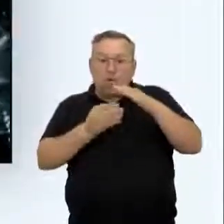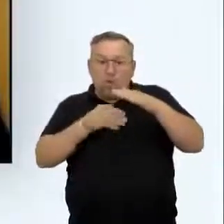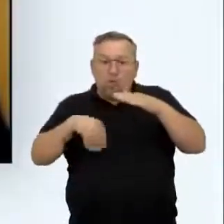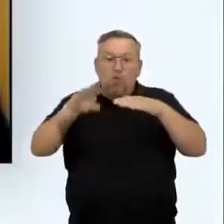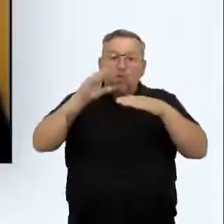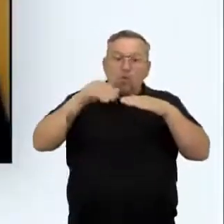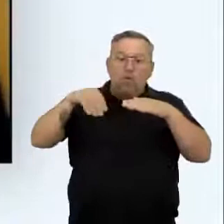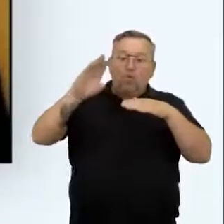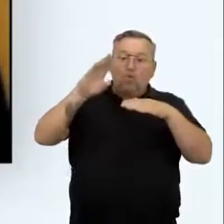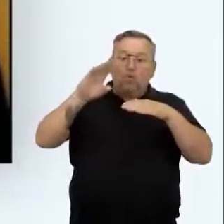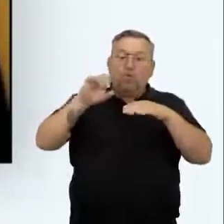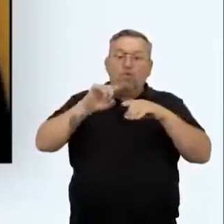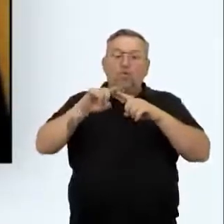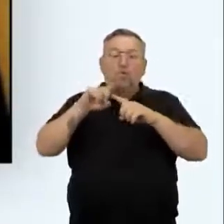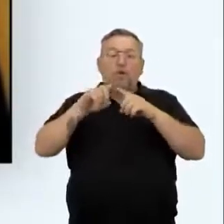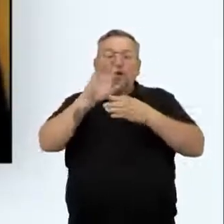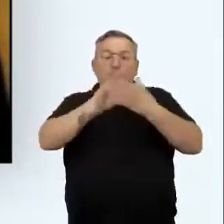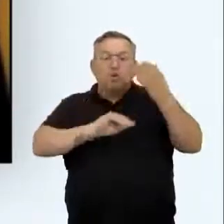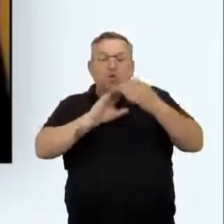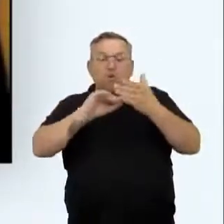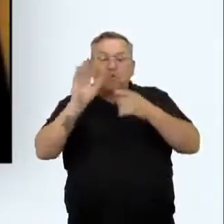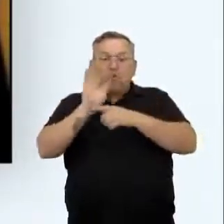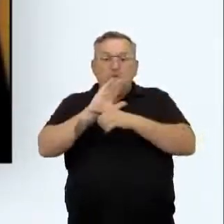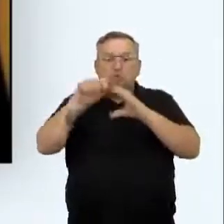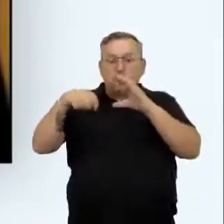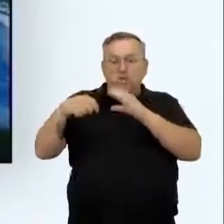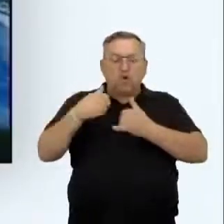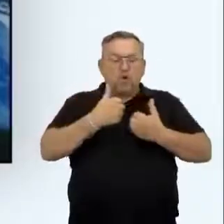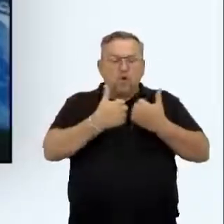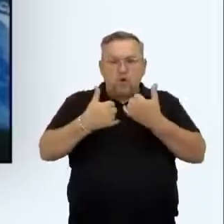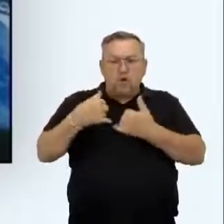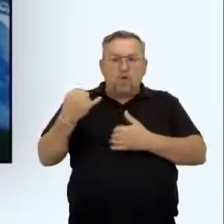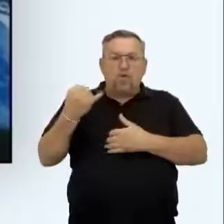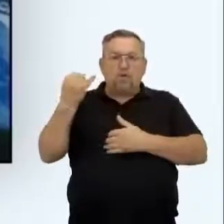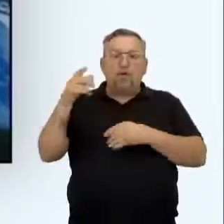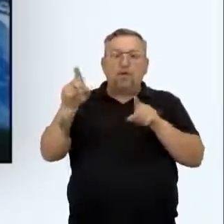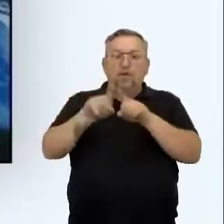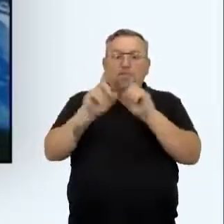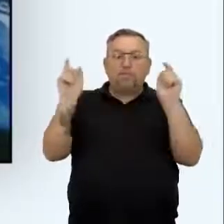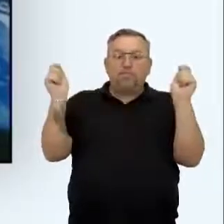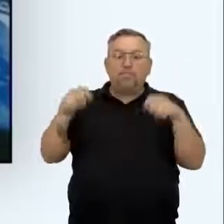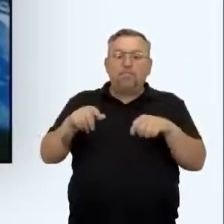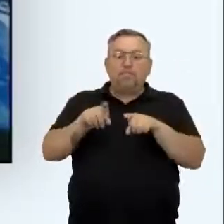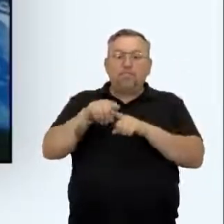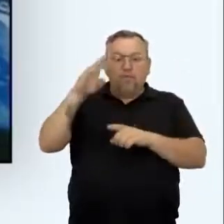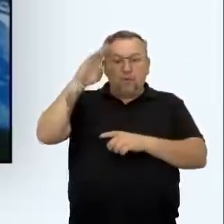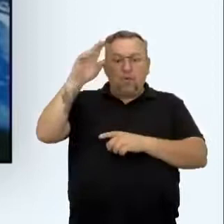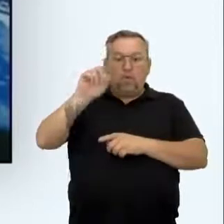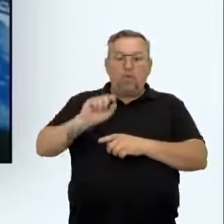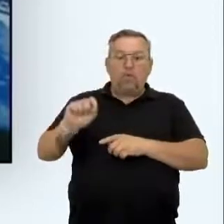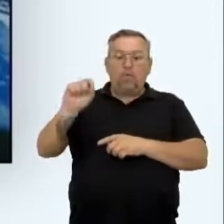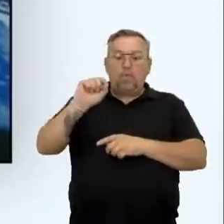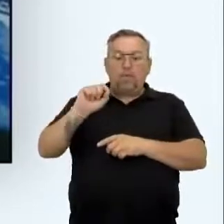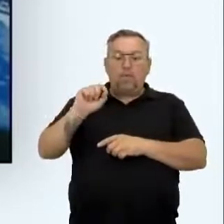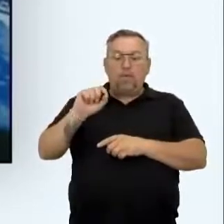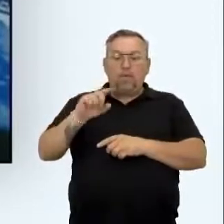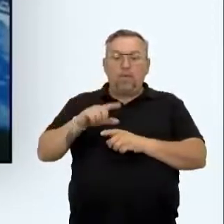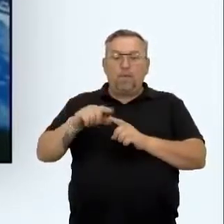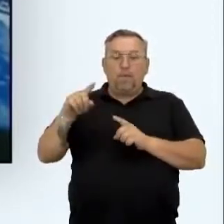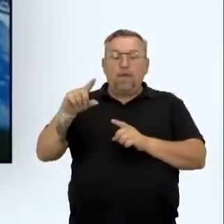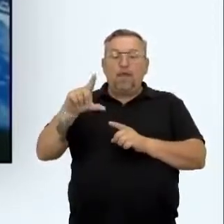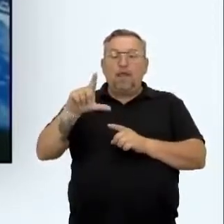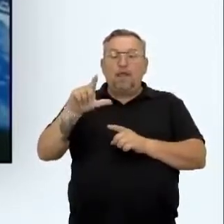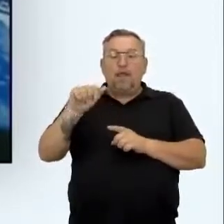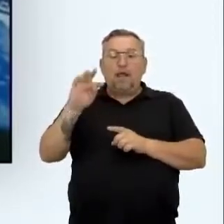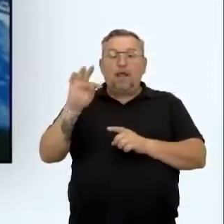download, para quem baixa filmes, jogos, etc. Isso é importante, maior capacidade e principalmente menor latência.